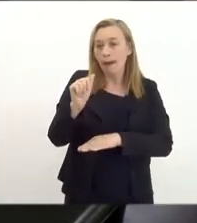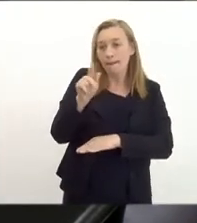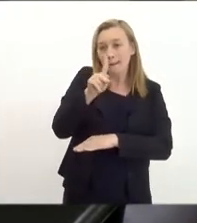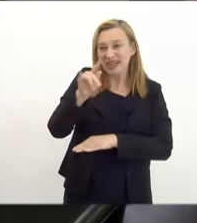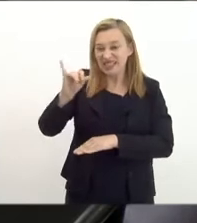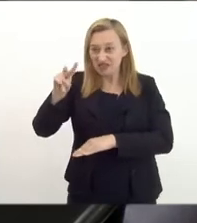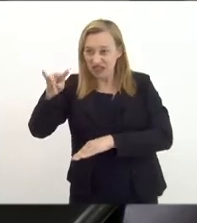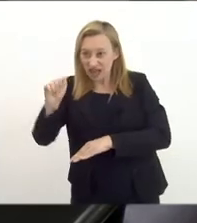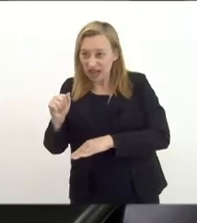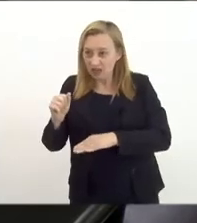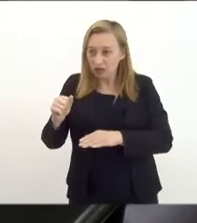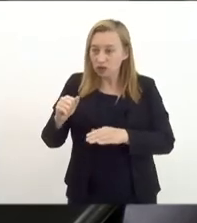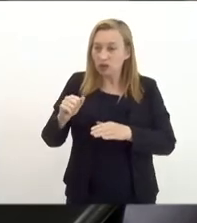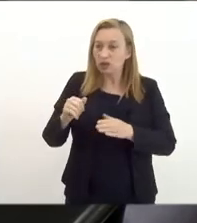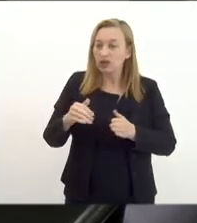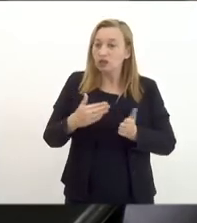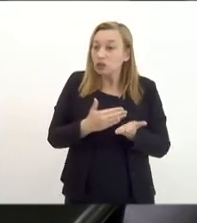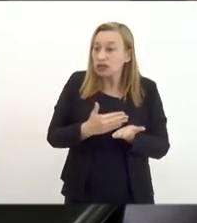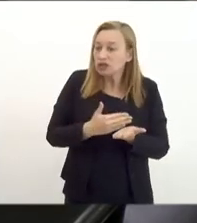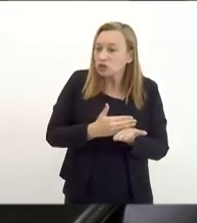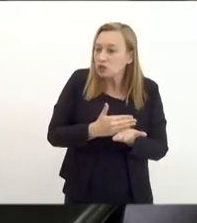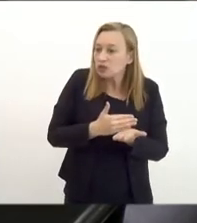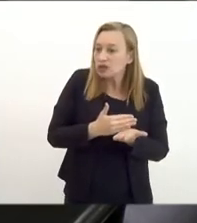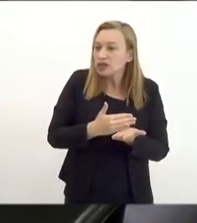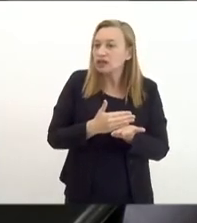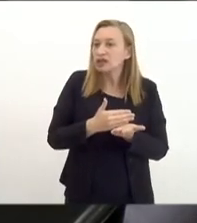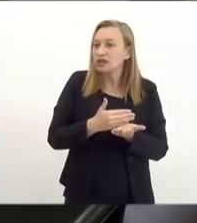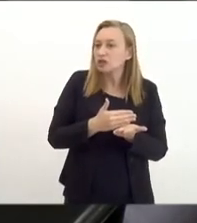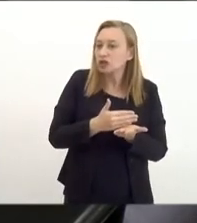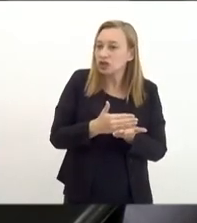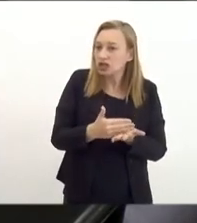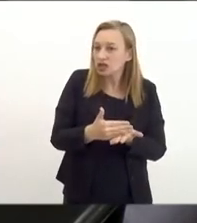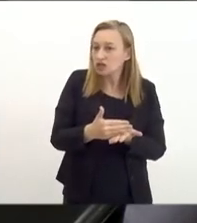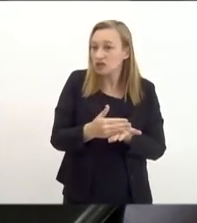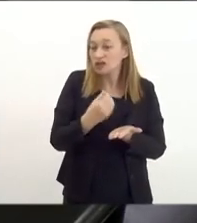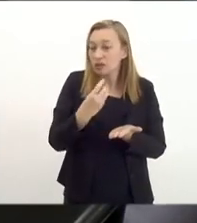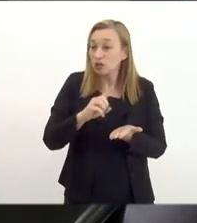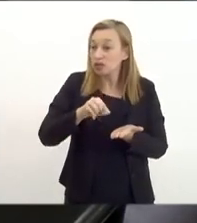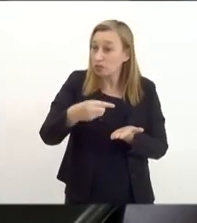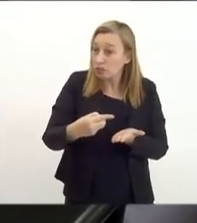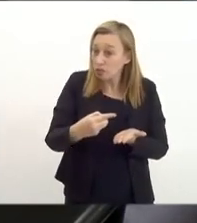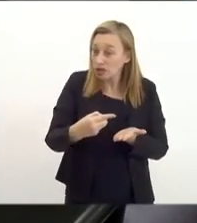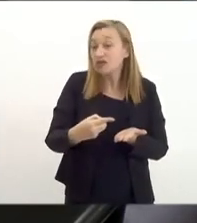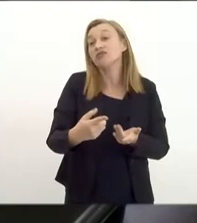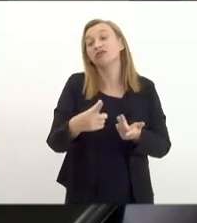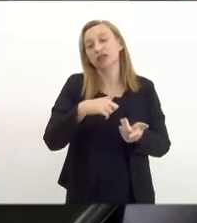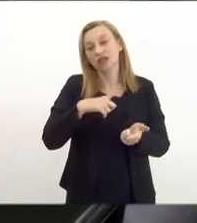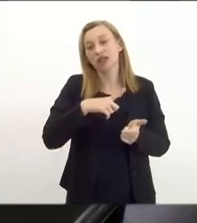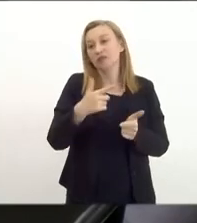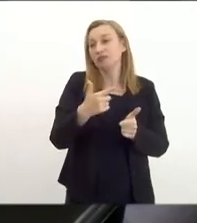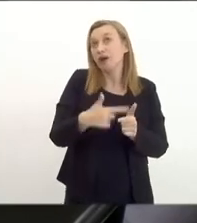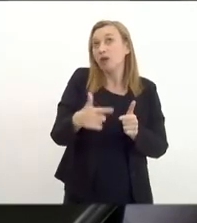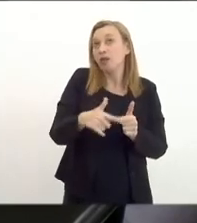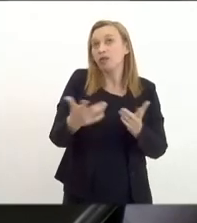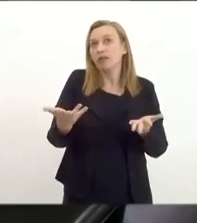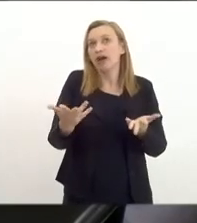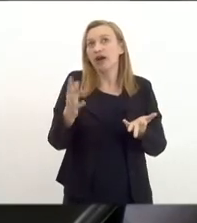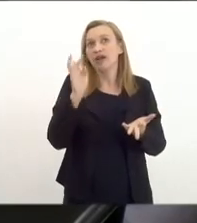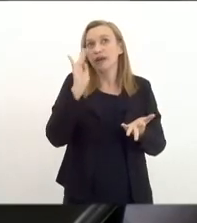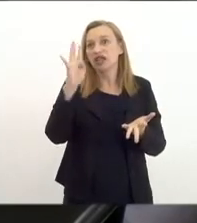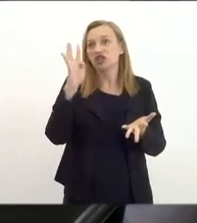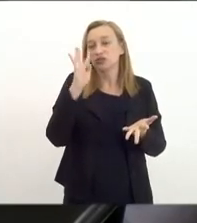no meio do caminho um controlador daquele pode criar um caso EA partir daí você tem que é mais ou menos